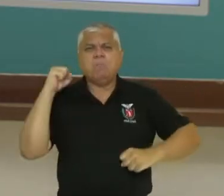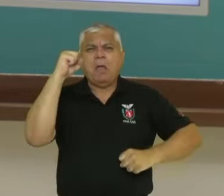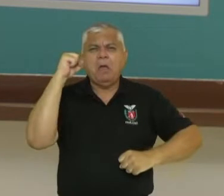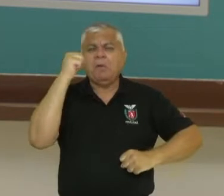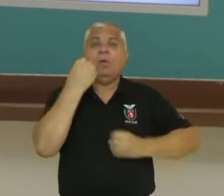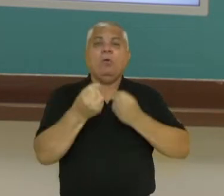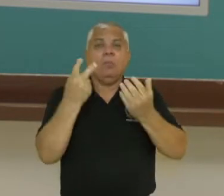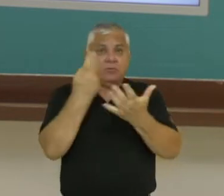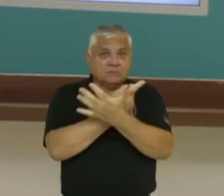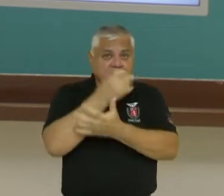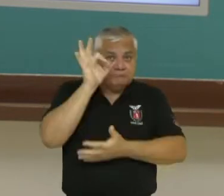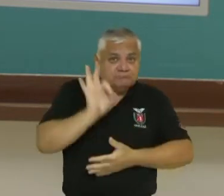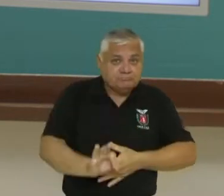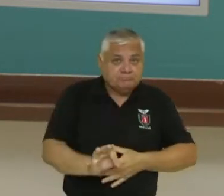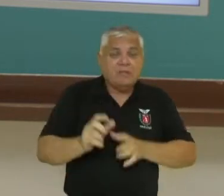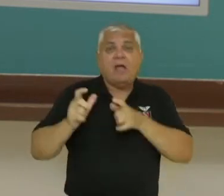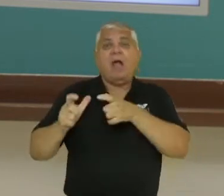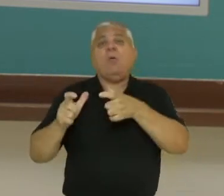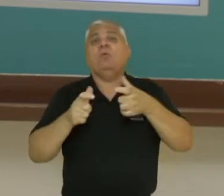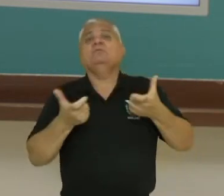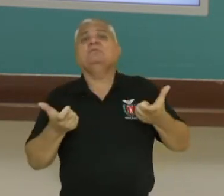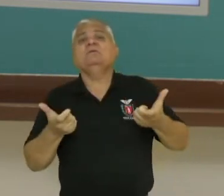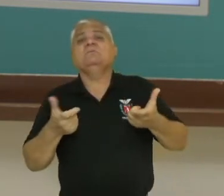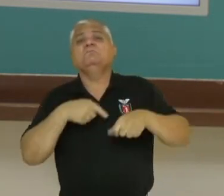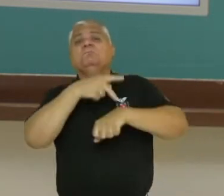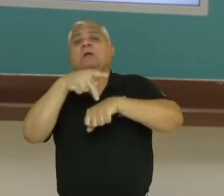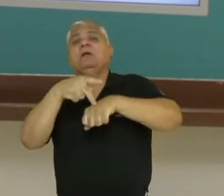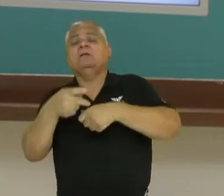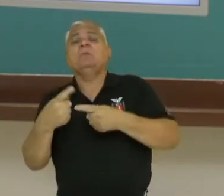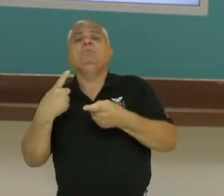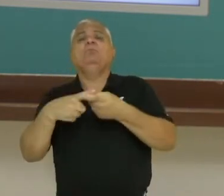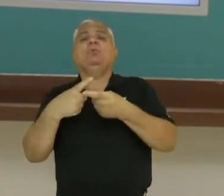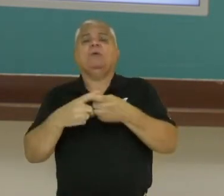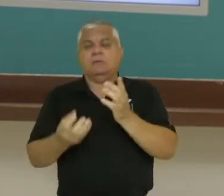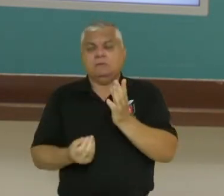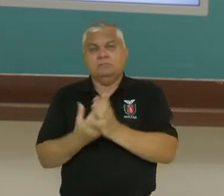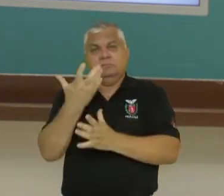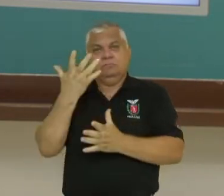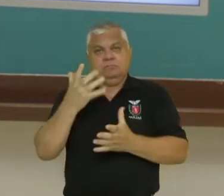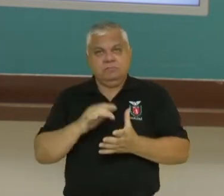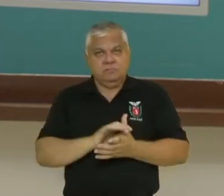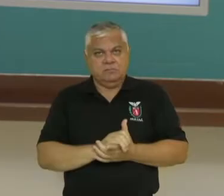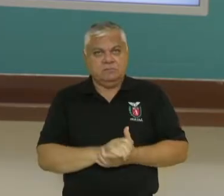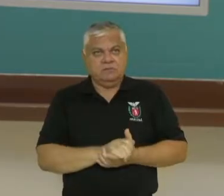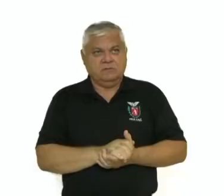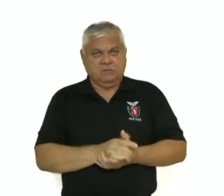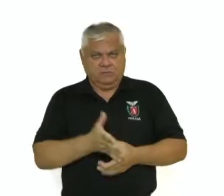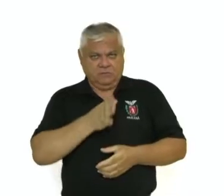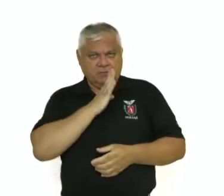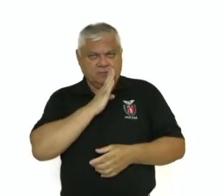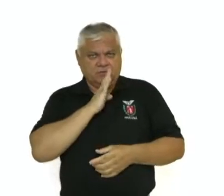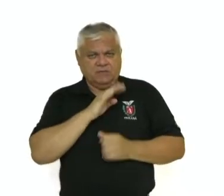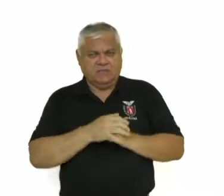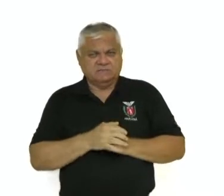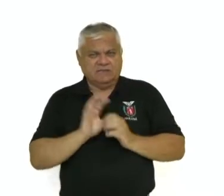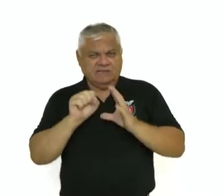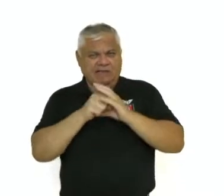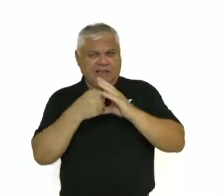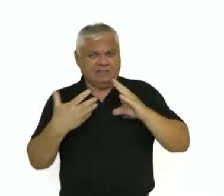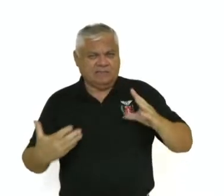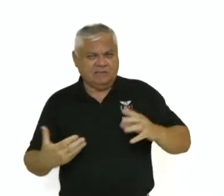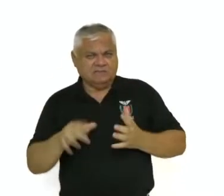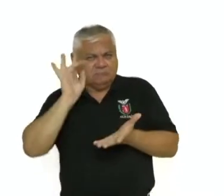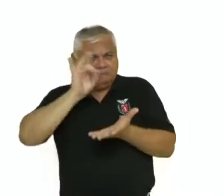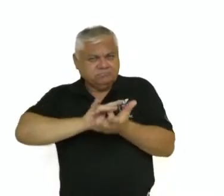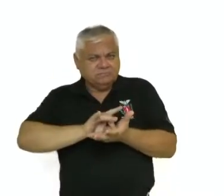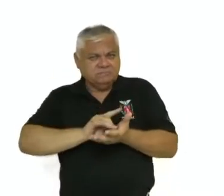Aconteceu em algum lugar de verdade? Por que ele aconteceu? Você conhece alguma característica real